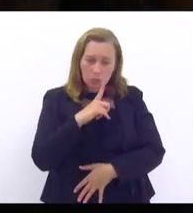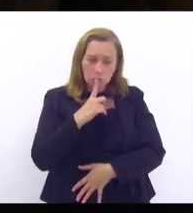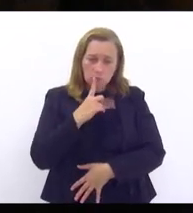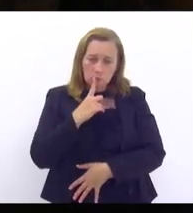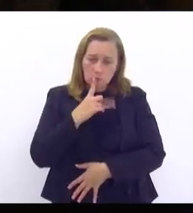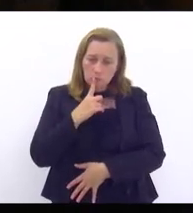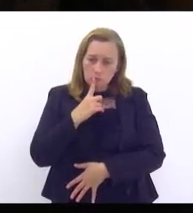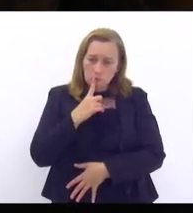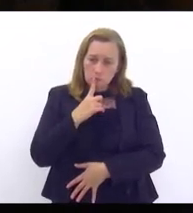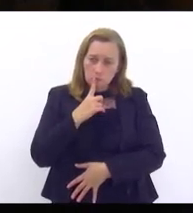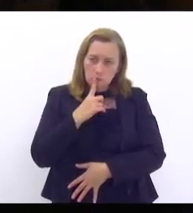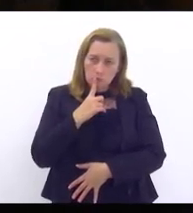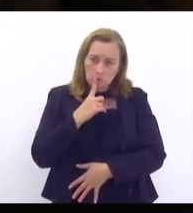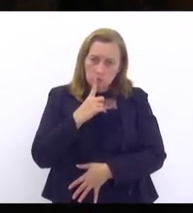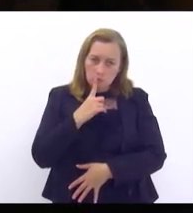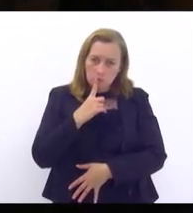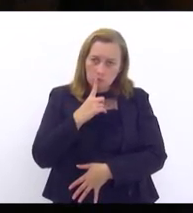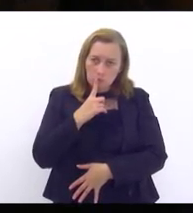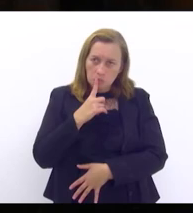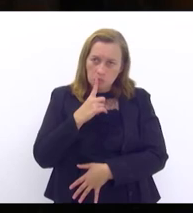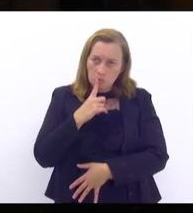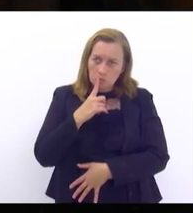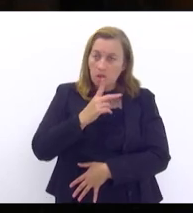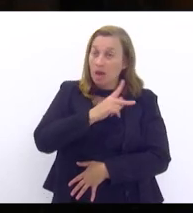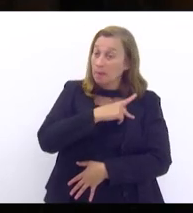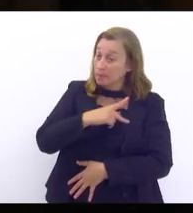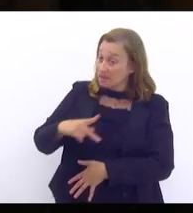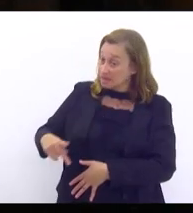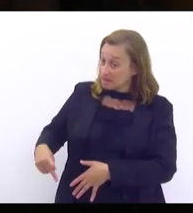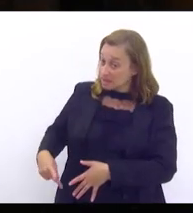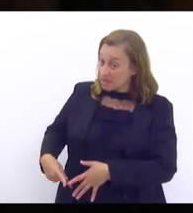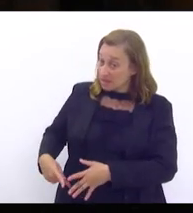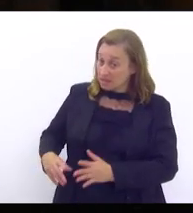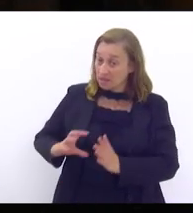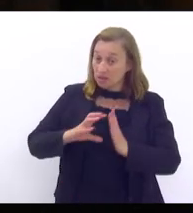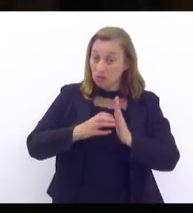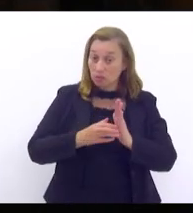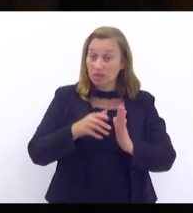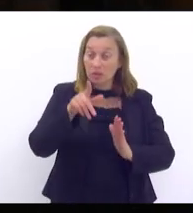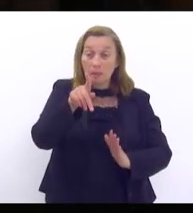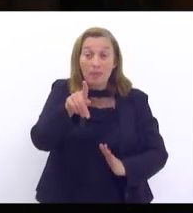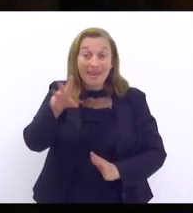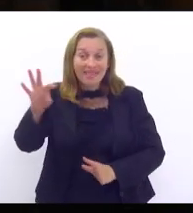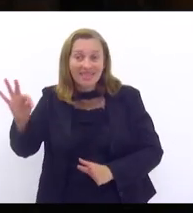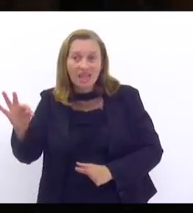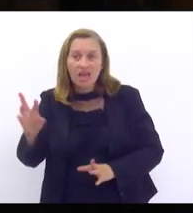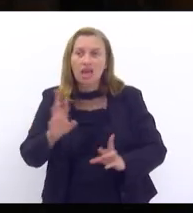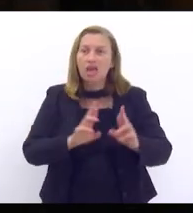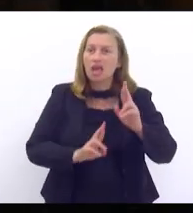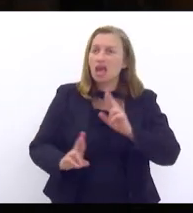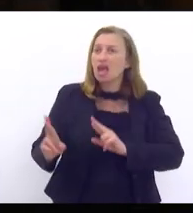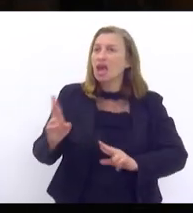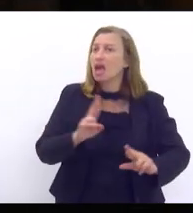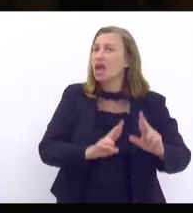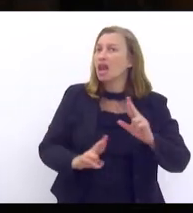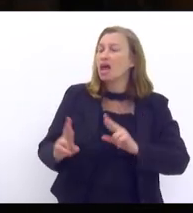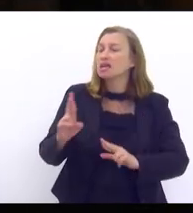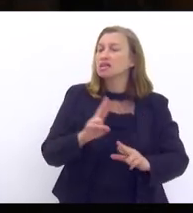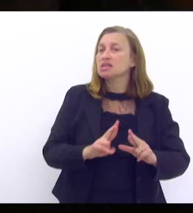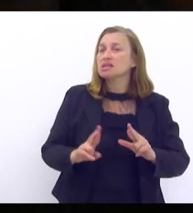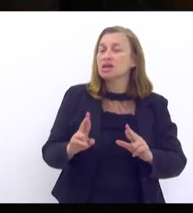uma fala da presidente do PT em relação a uma